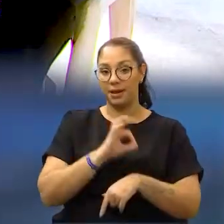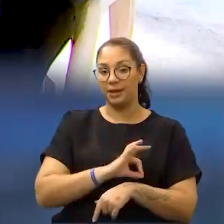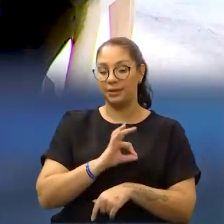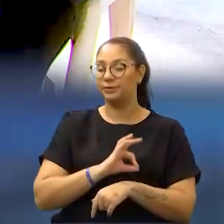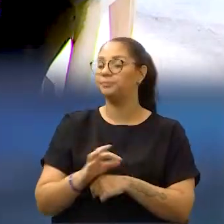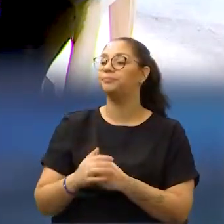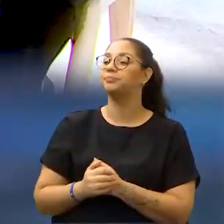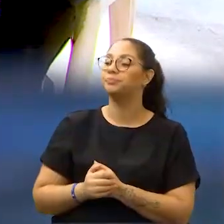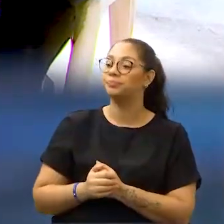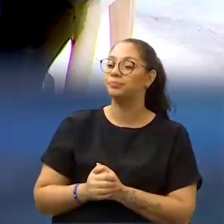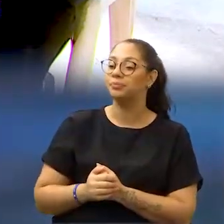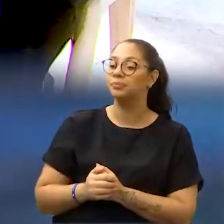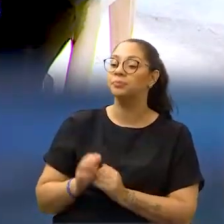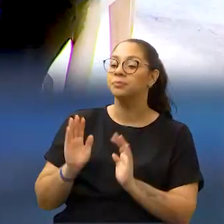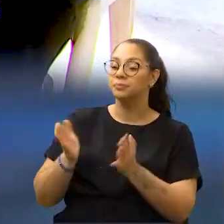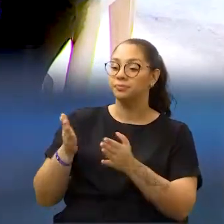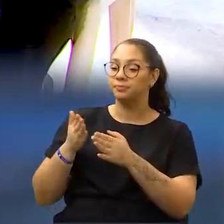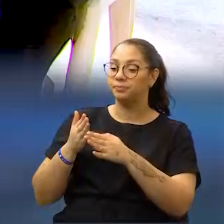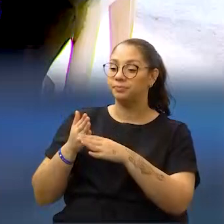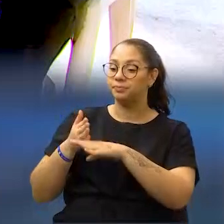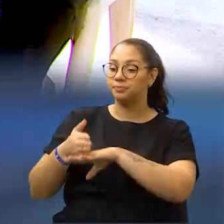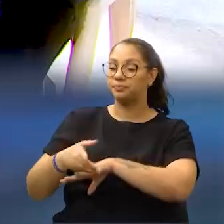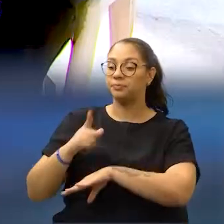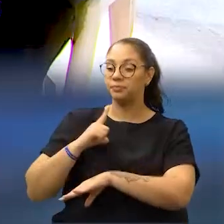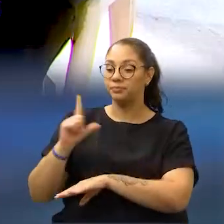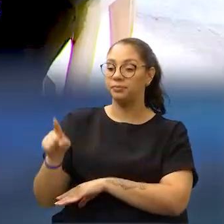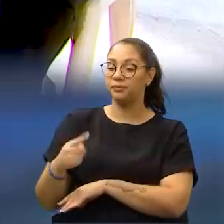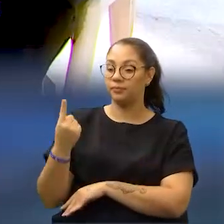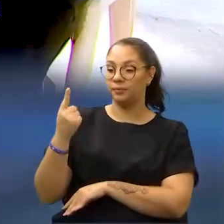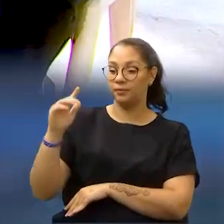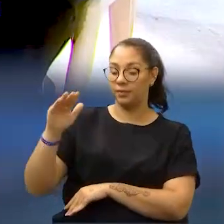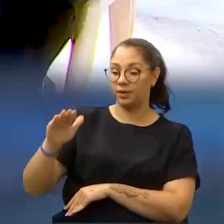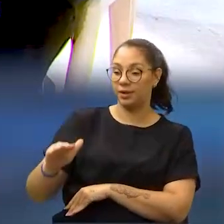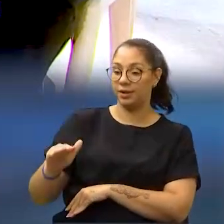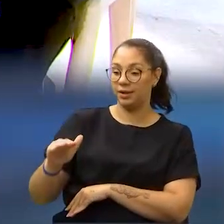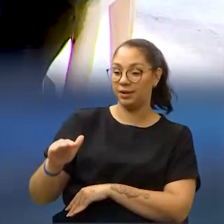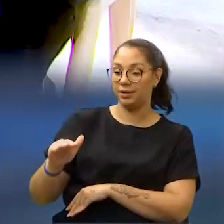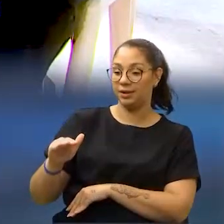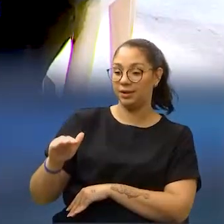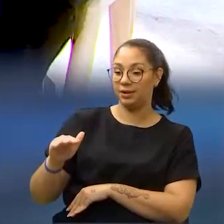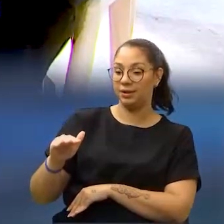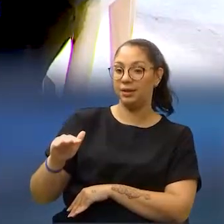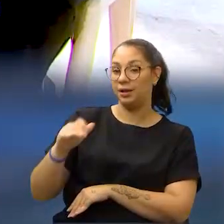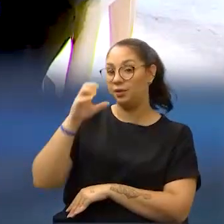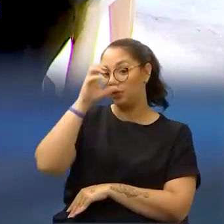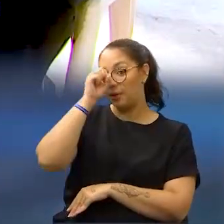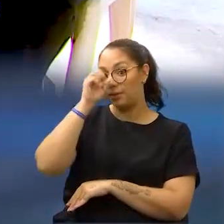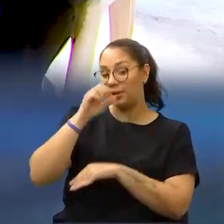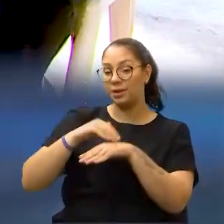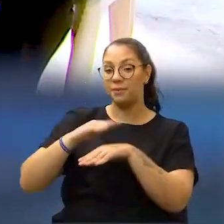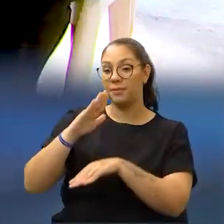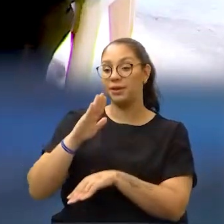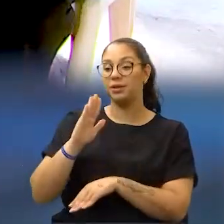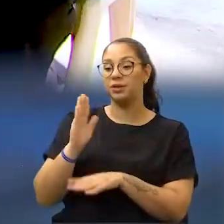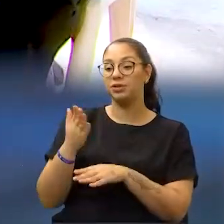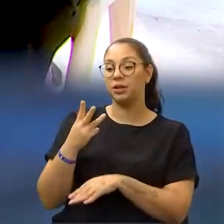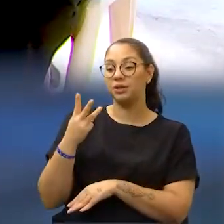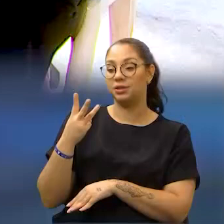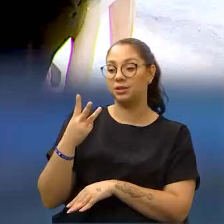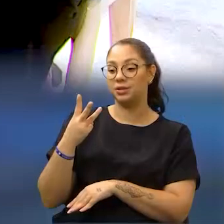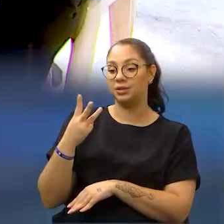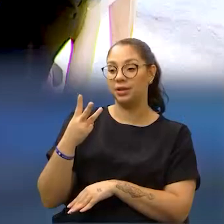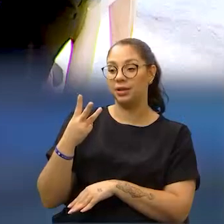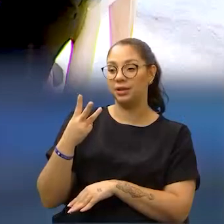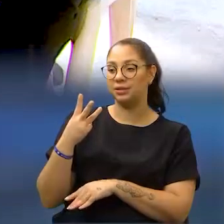participando, os cursos, né? tem Os cursos muitos, de trabalho e renda. sim, que já passaram aqui pelo Instituto. Aliás, tem uma criança no